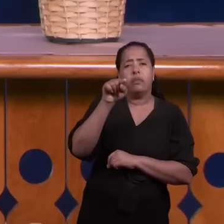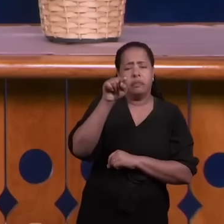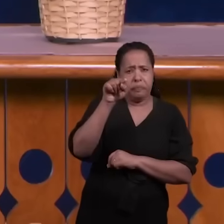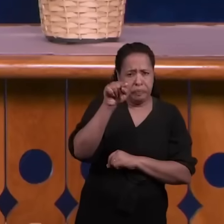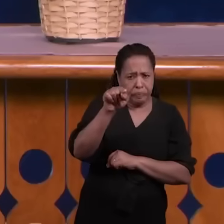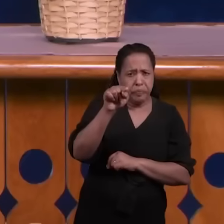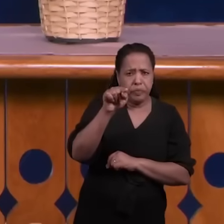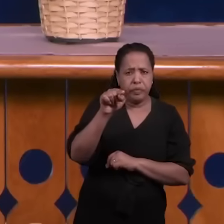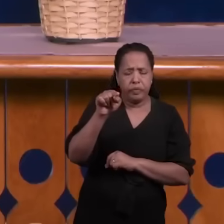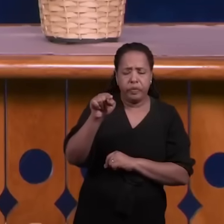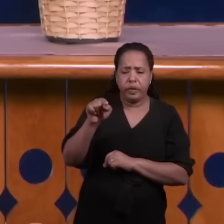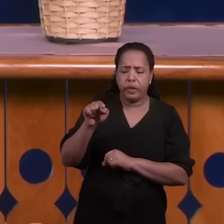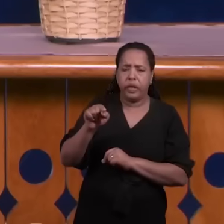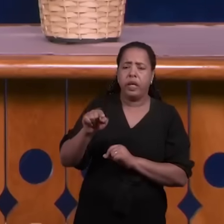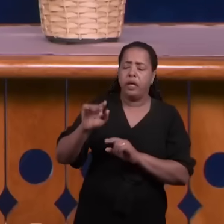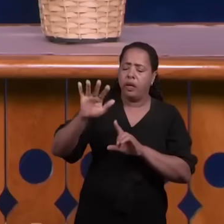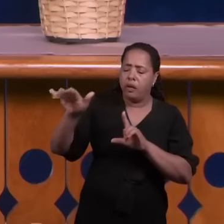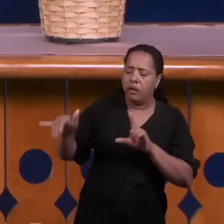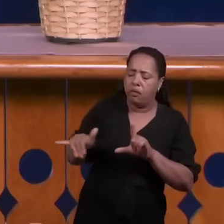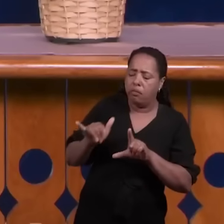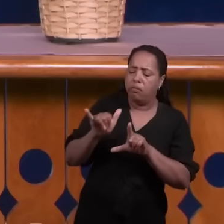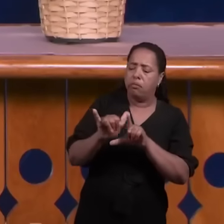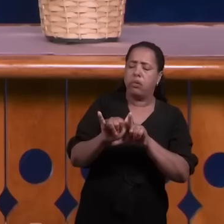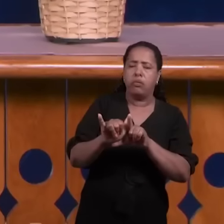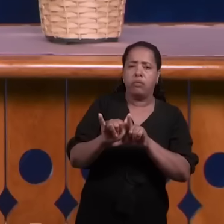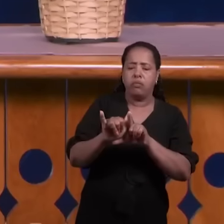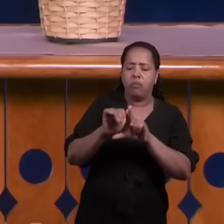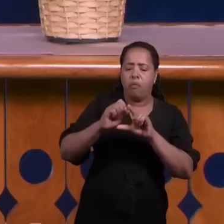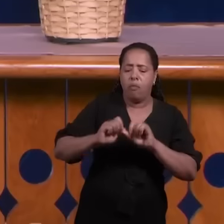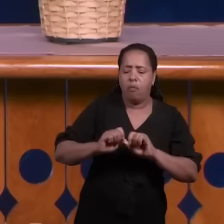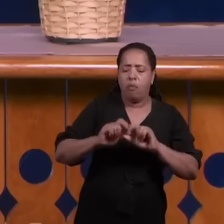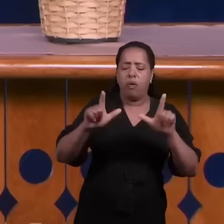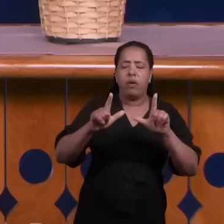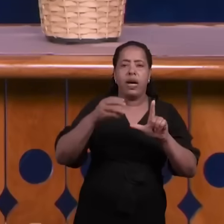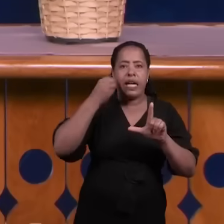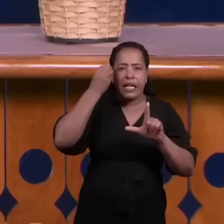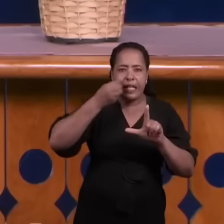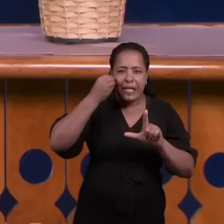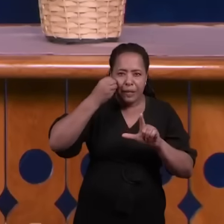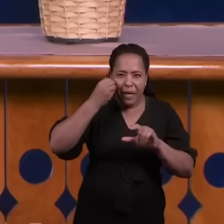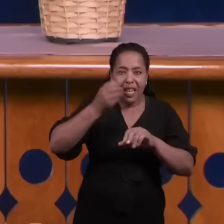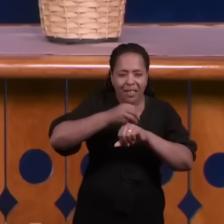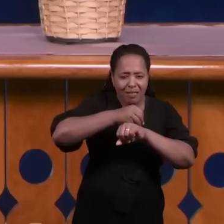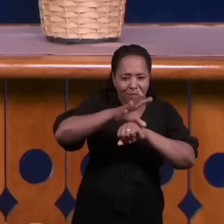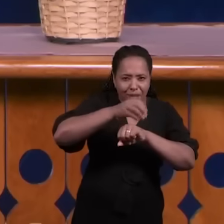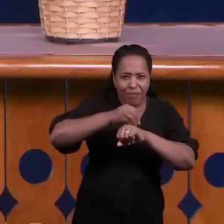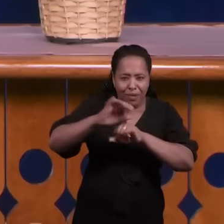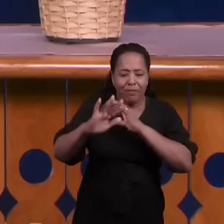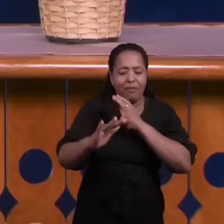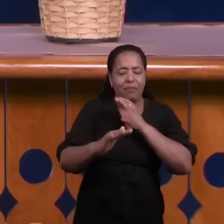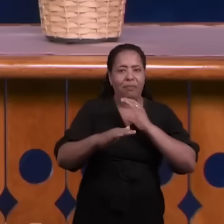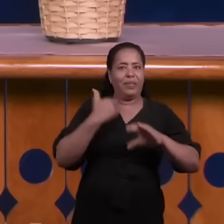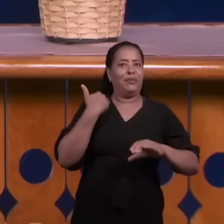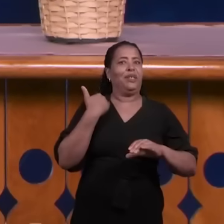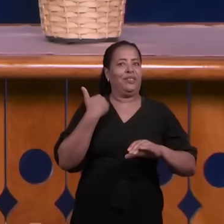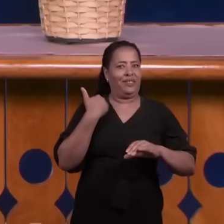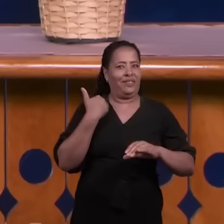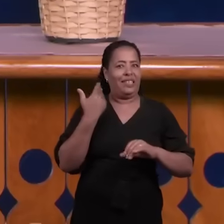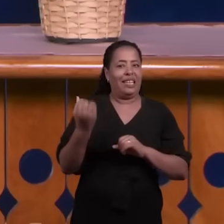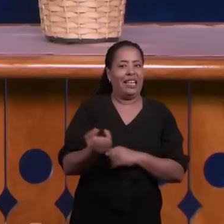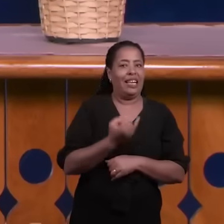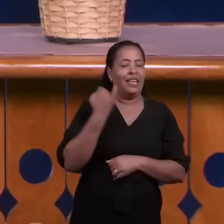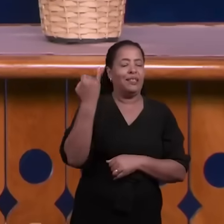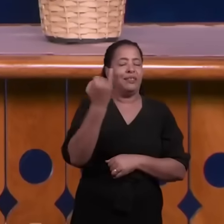o QR Code para que você compartilhe conosco a sua experiência. É muito